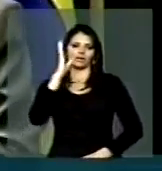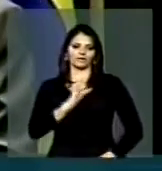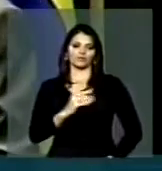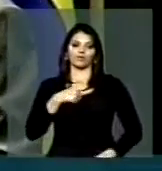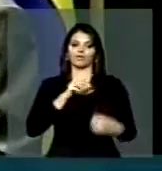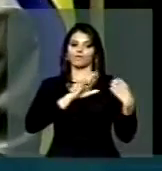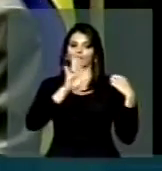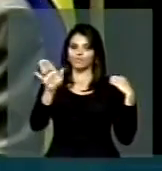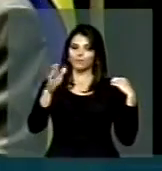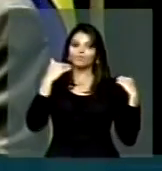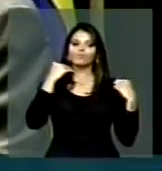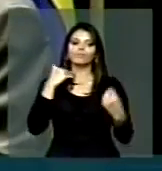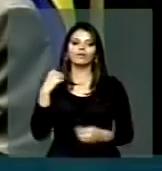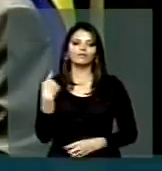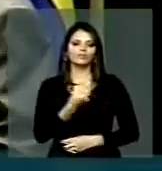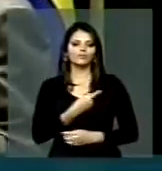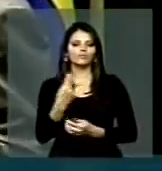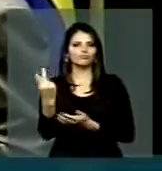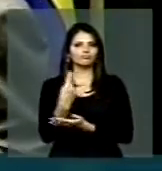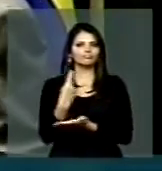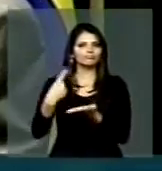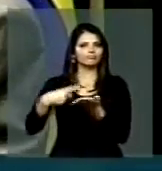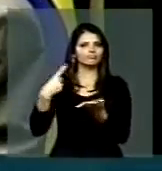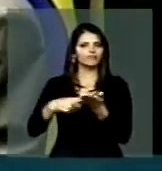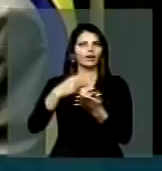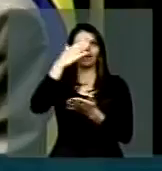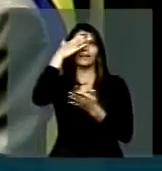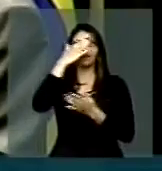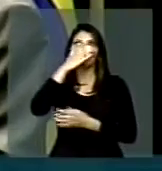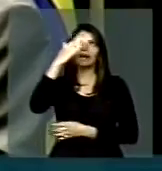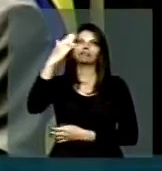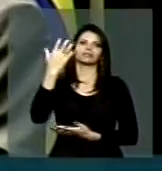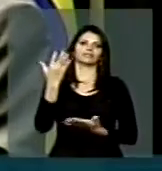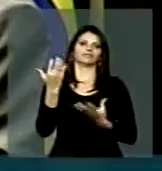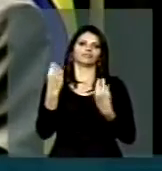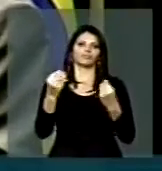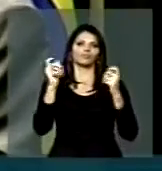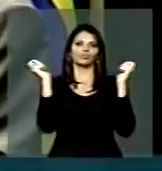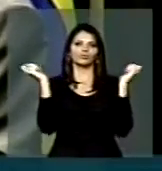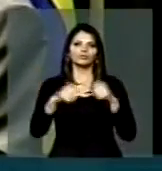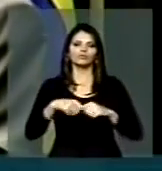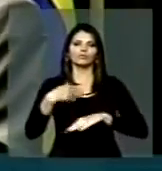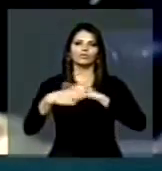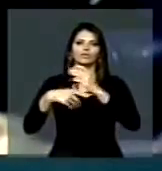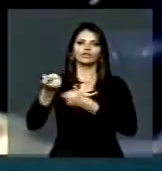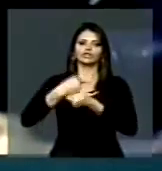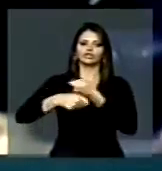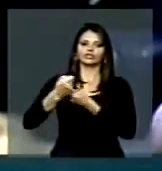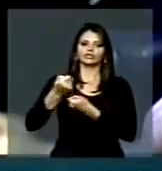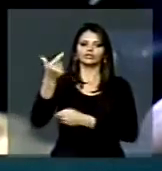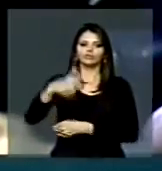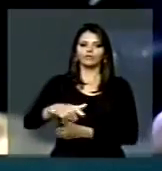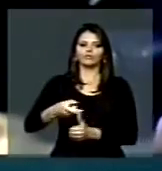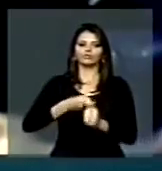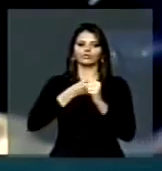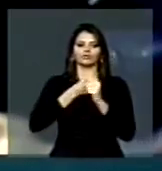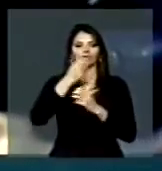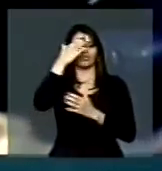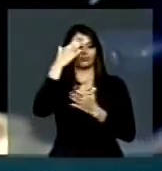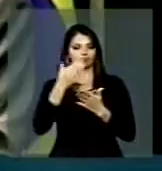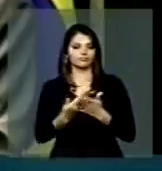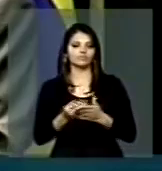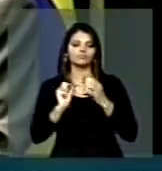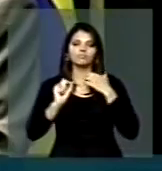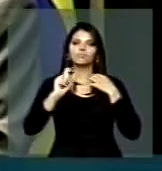e nós concordamos com isso. E graças a isso foi possível começar a renegociação das dívidas, e eu creio que